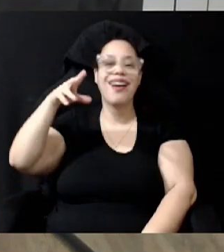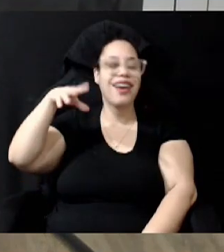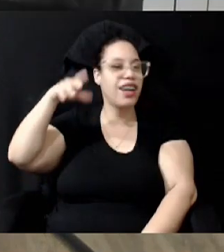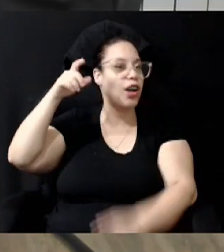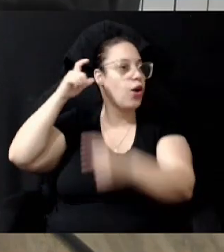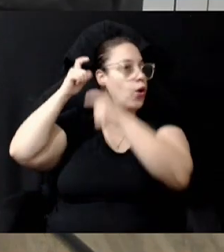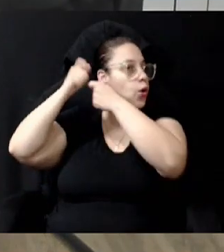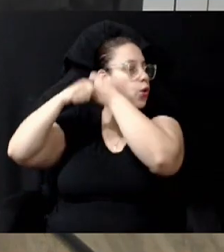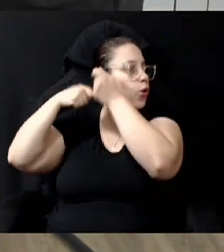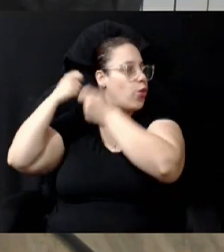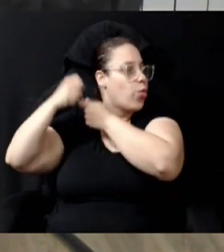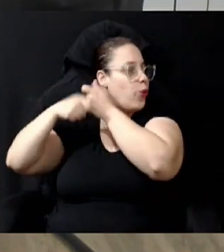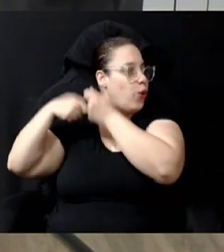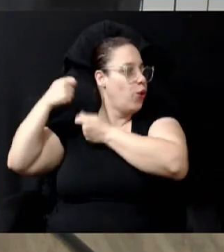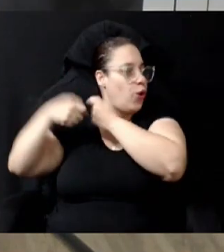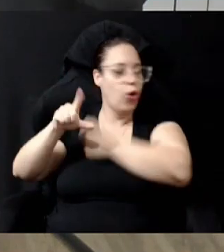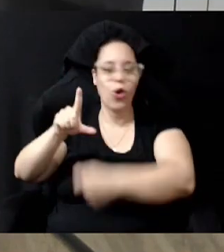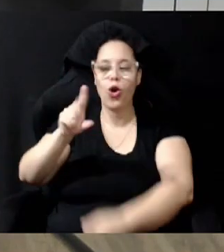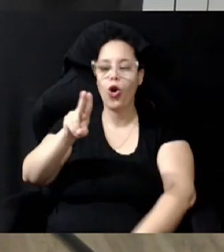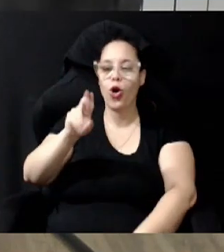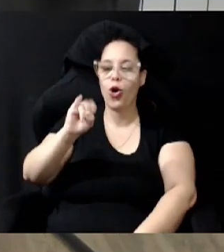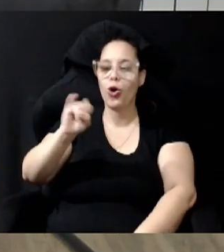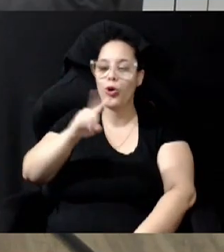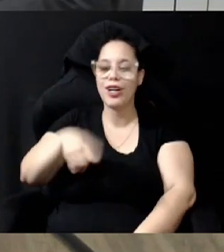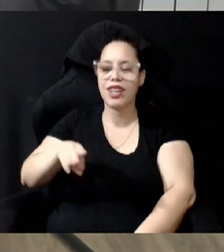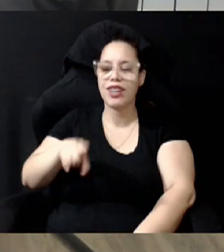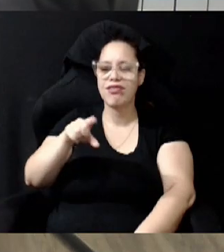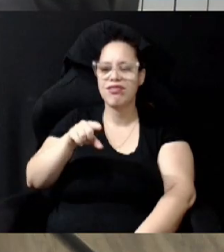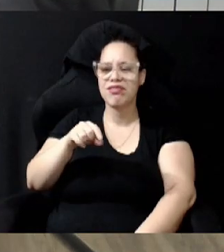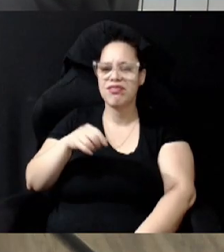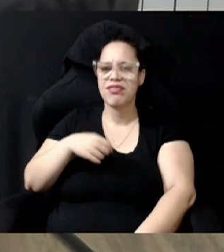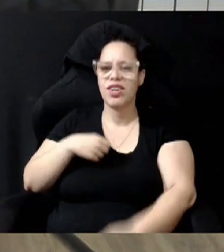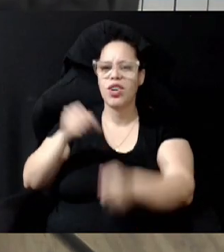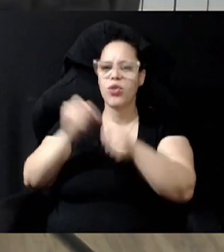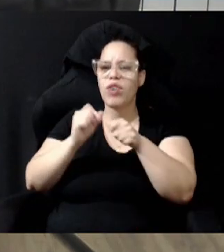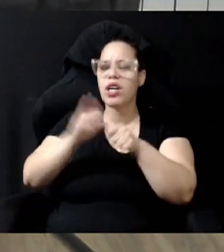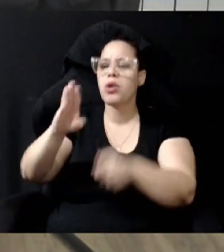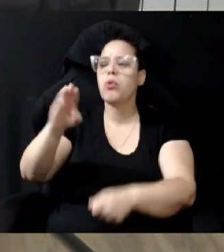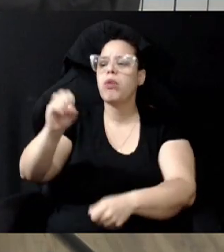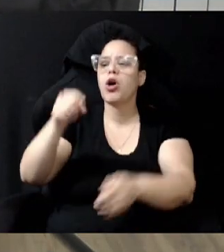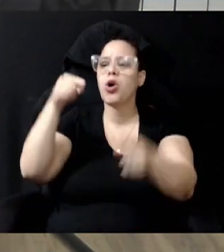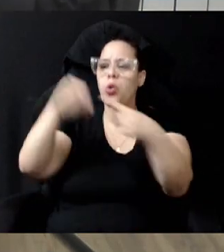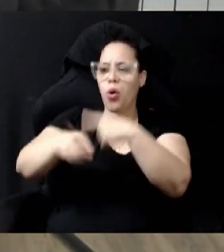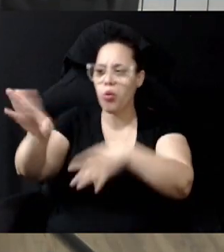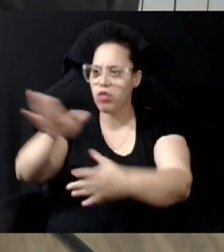layout que me desagradou, saio daqui, vou na delegacia, faço gostei, viu, Lu?